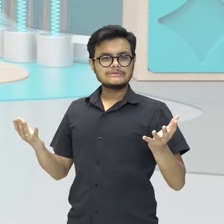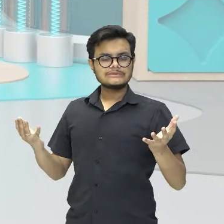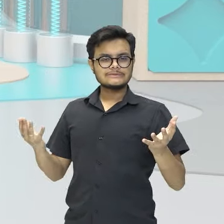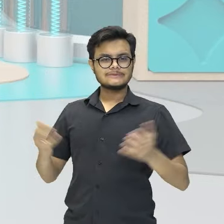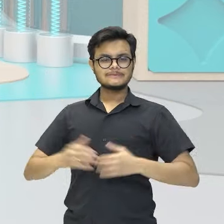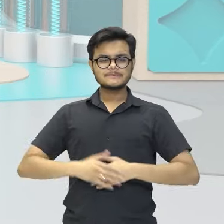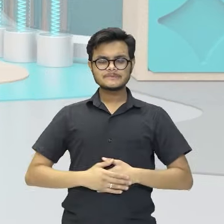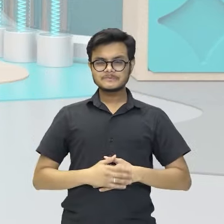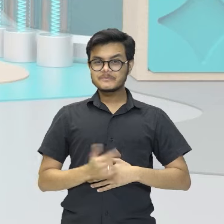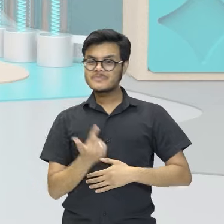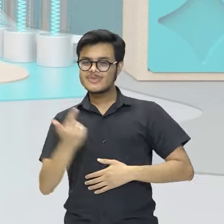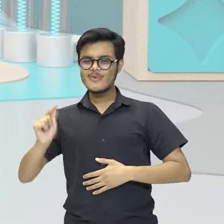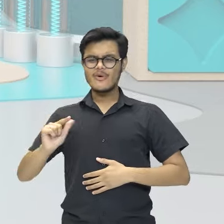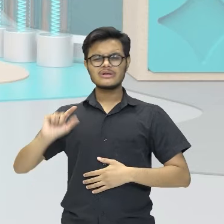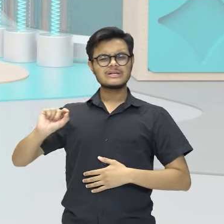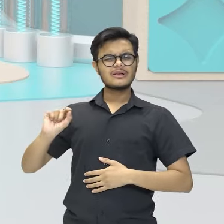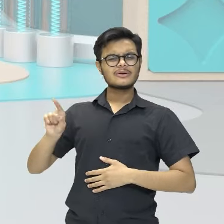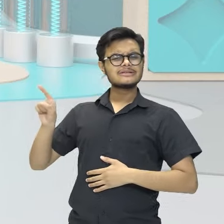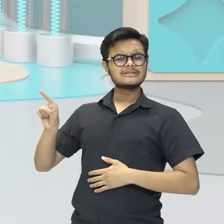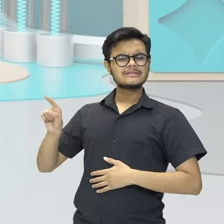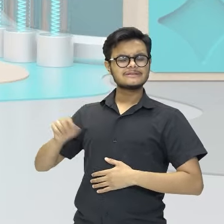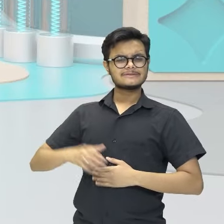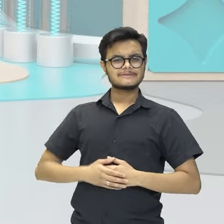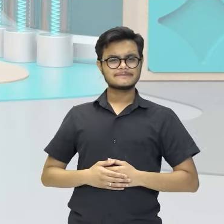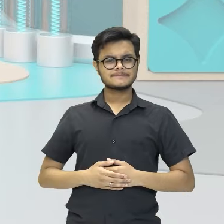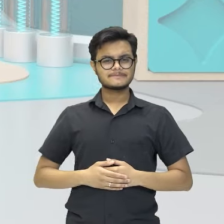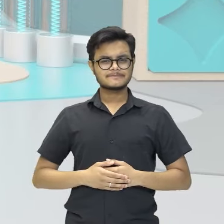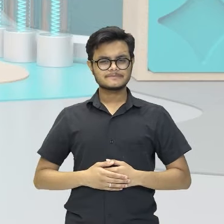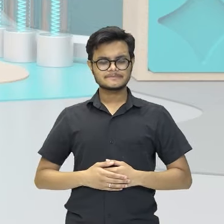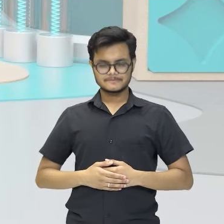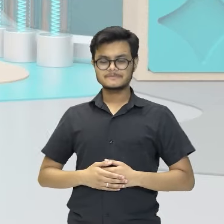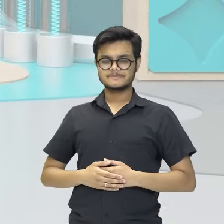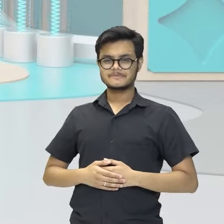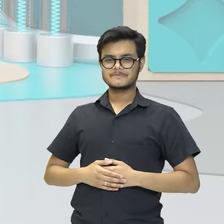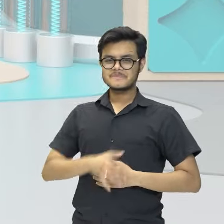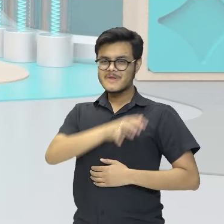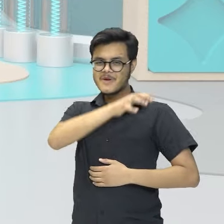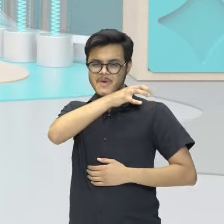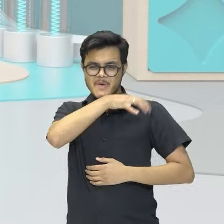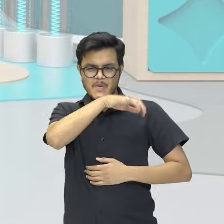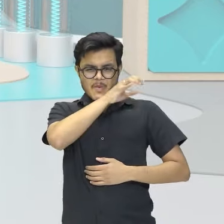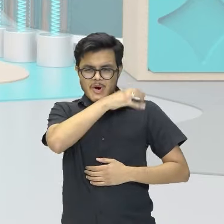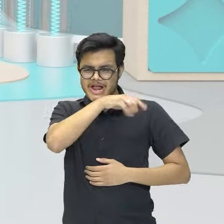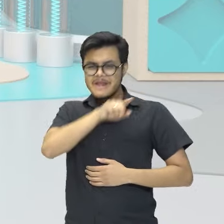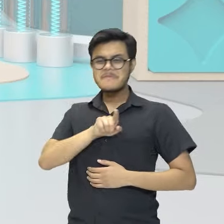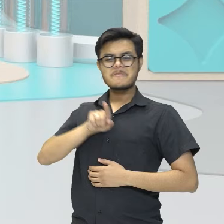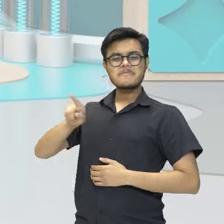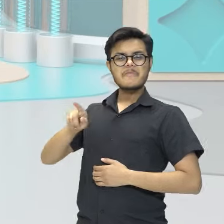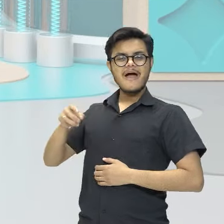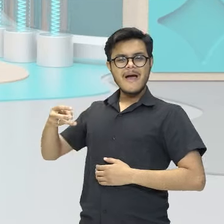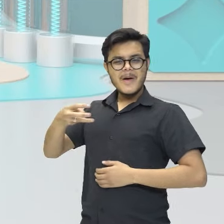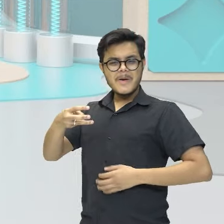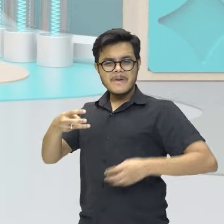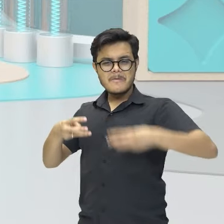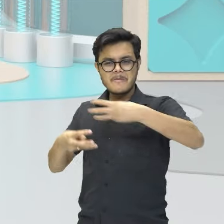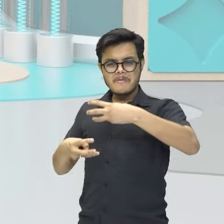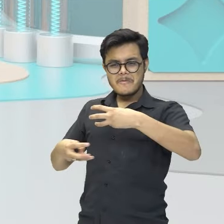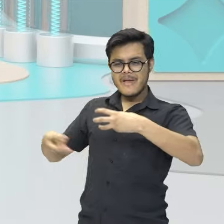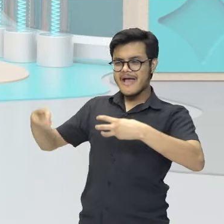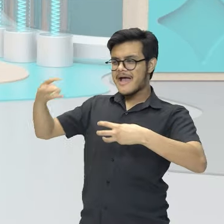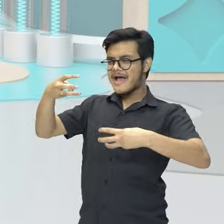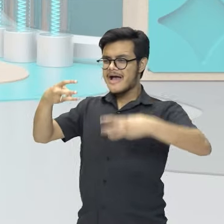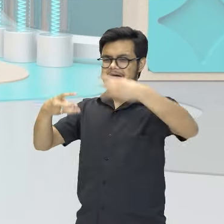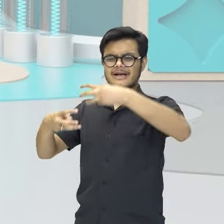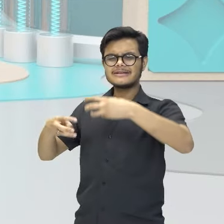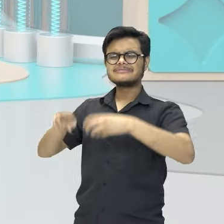no próximo quadrinho o que acontece aparece uma personagem inusitada né o bicho preguiça aparece e